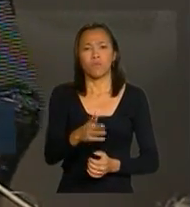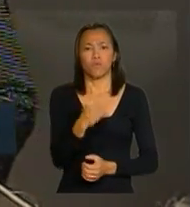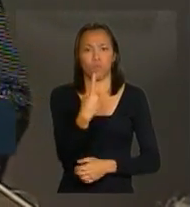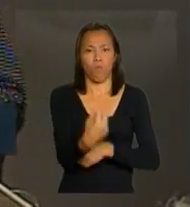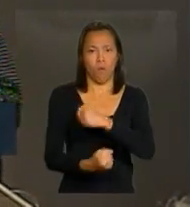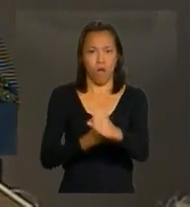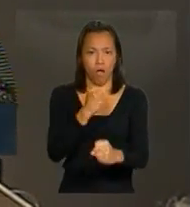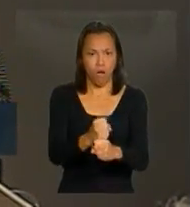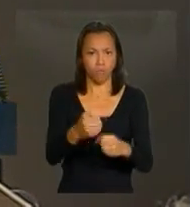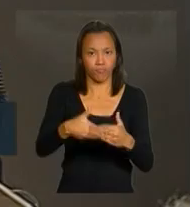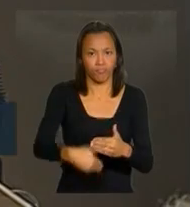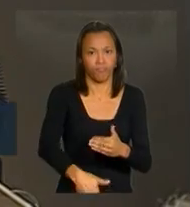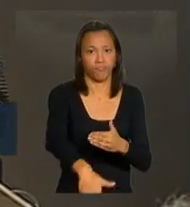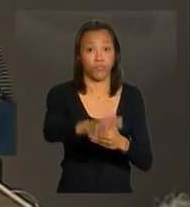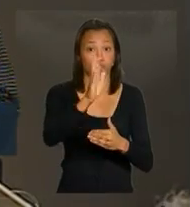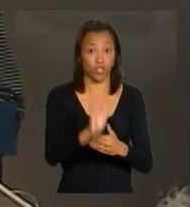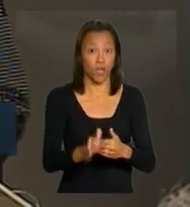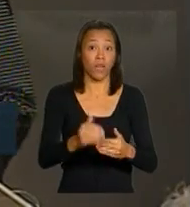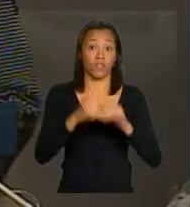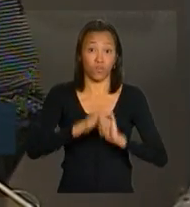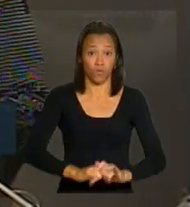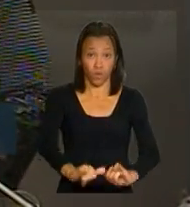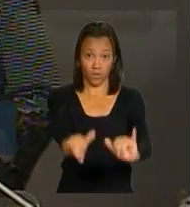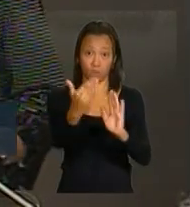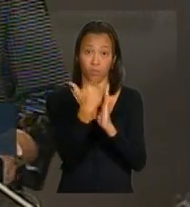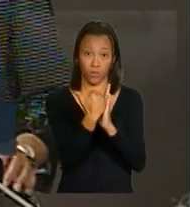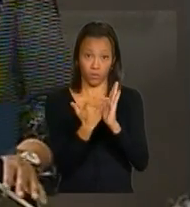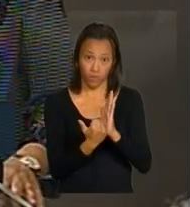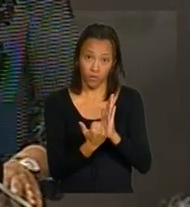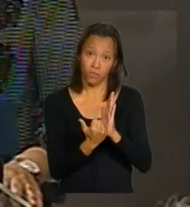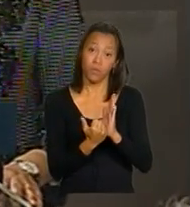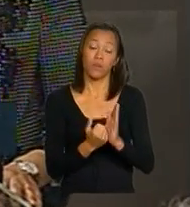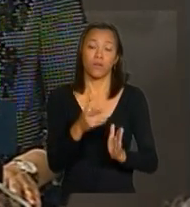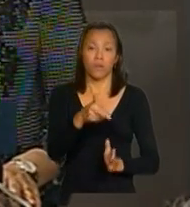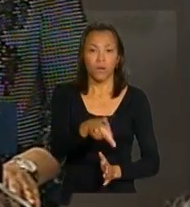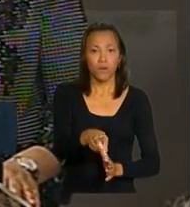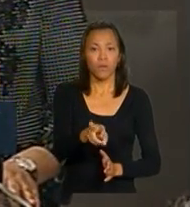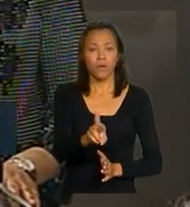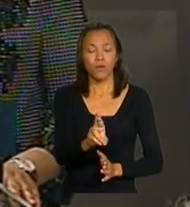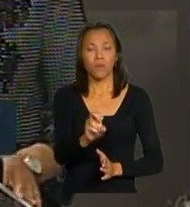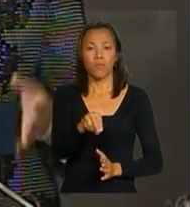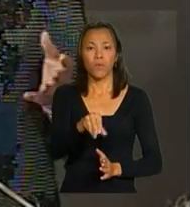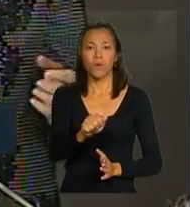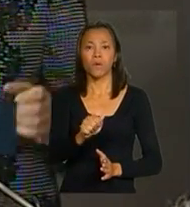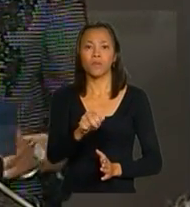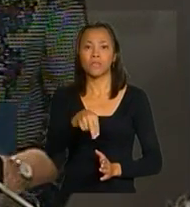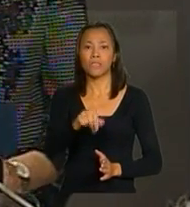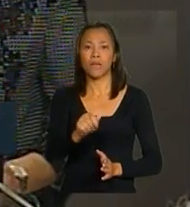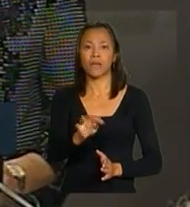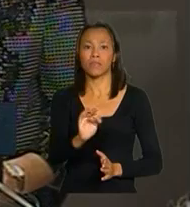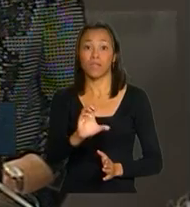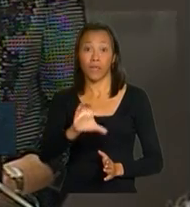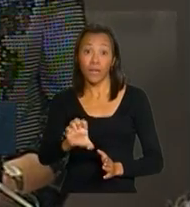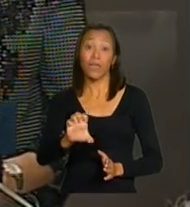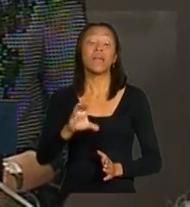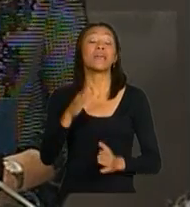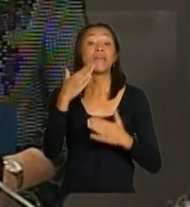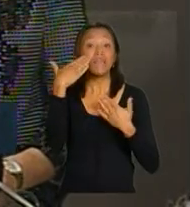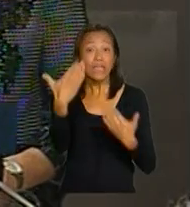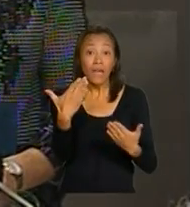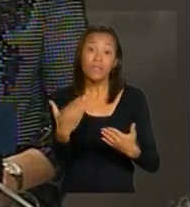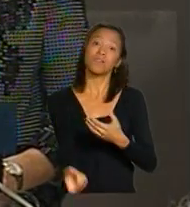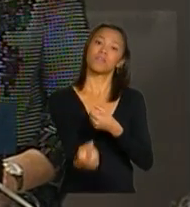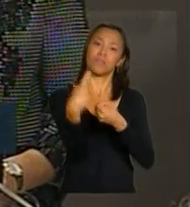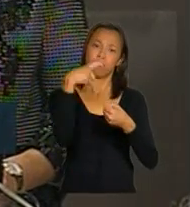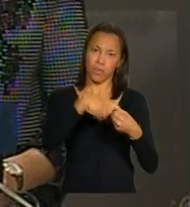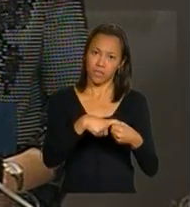ano de lançamento do nosso programa, eu posso afirmar que, graças a essa parceria,